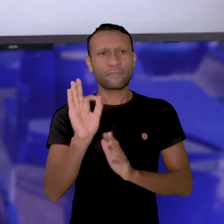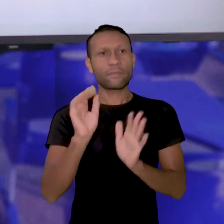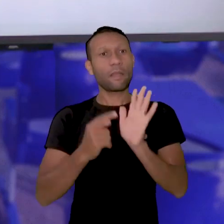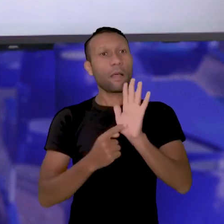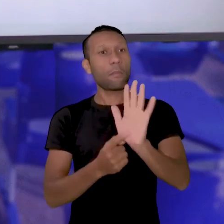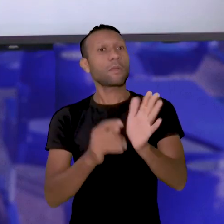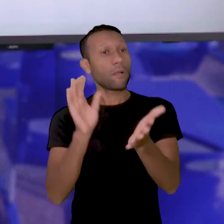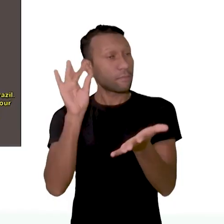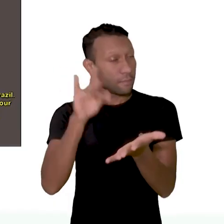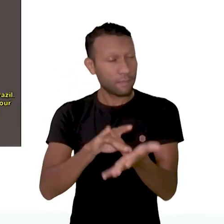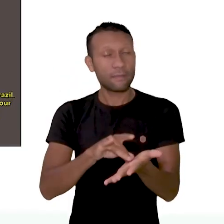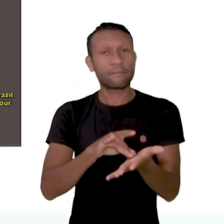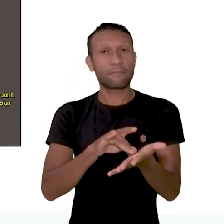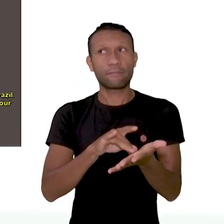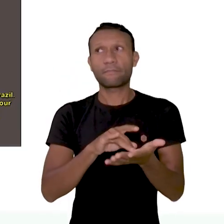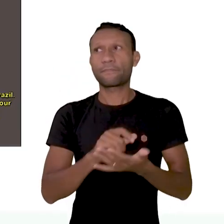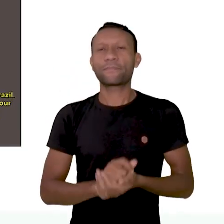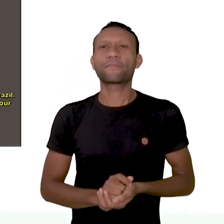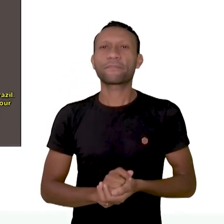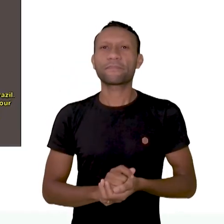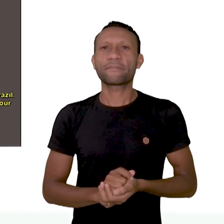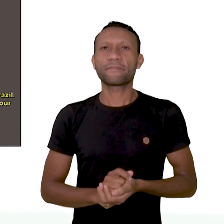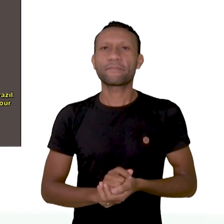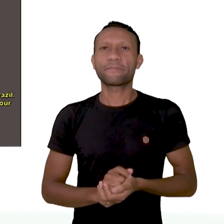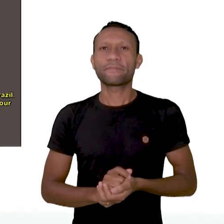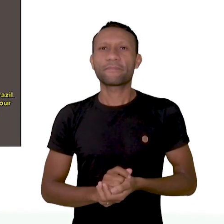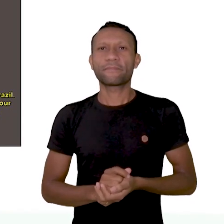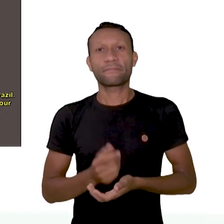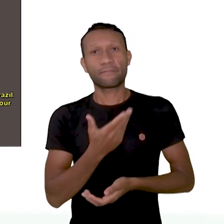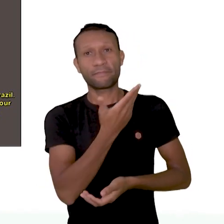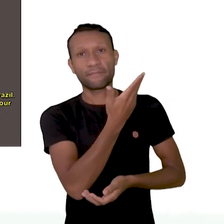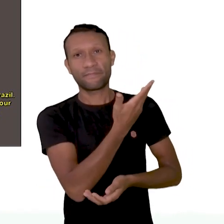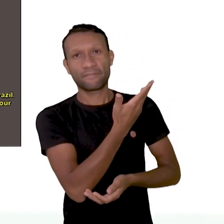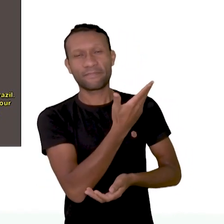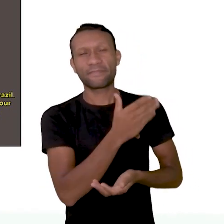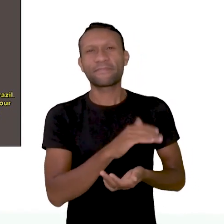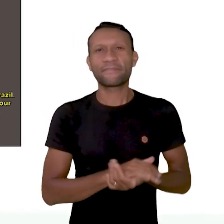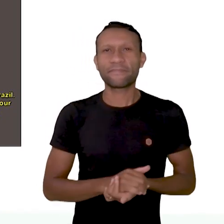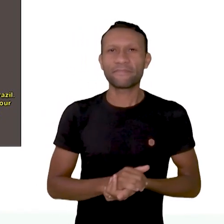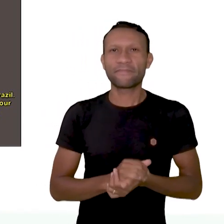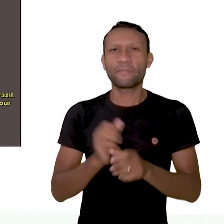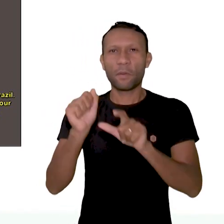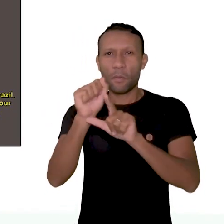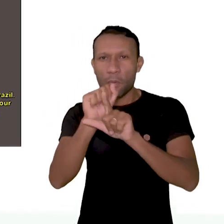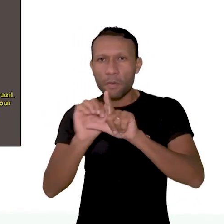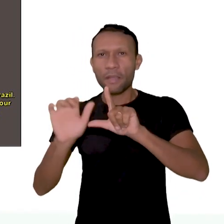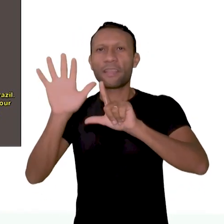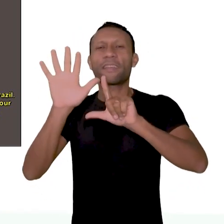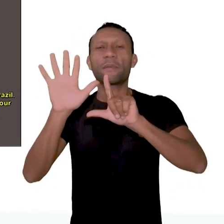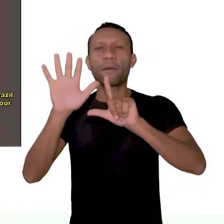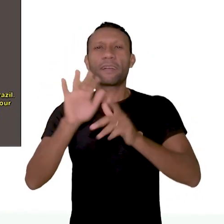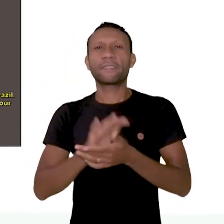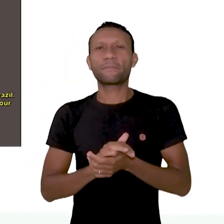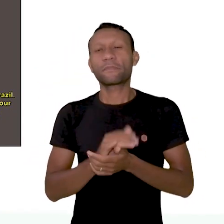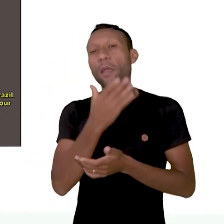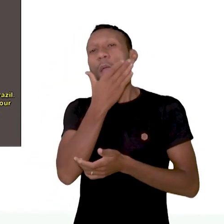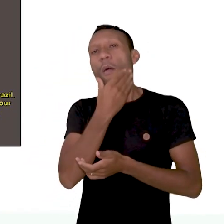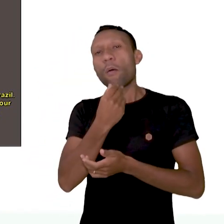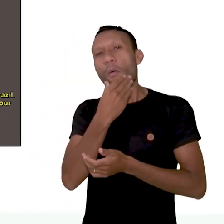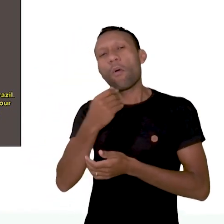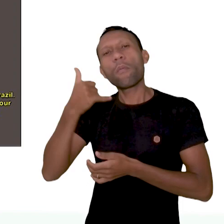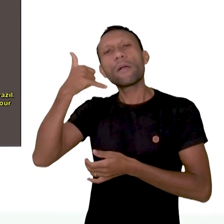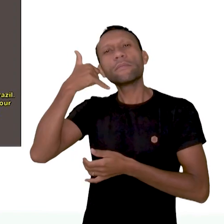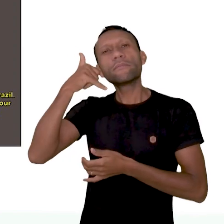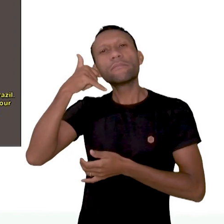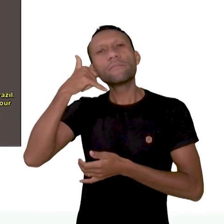gente tem esse exemplo daqui, né, de mais um episódio dos Simpsons, tá ok? Que o senhor está no telefone e